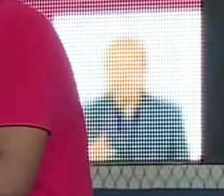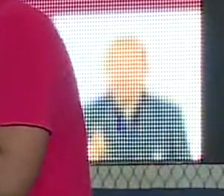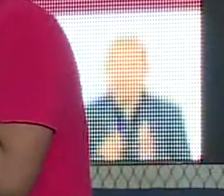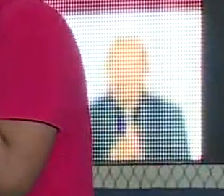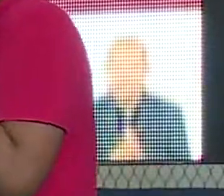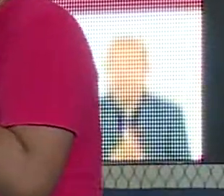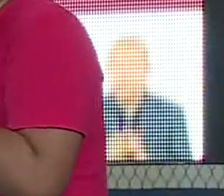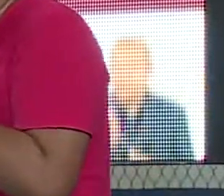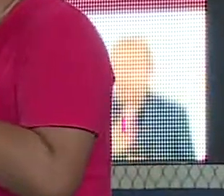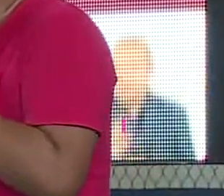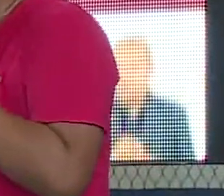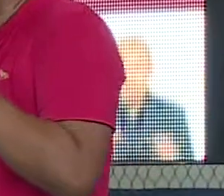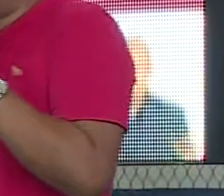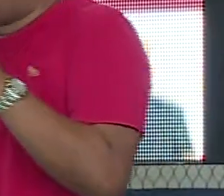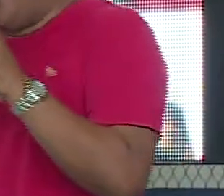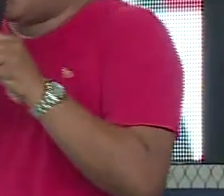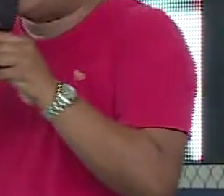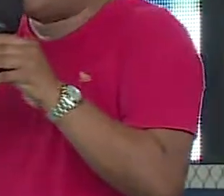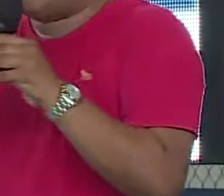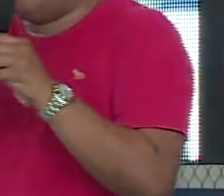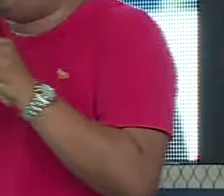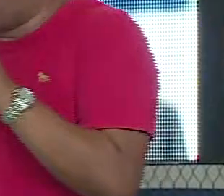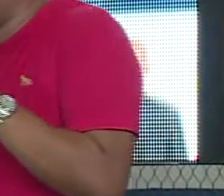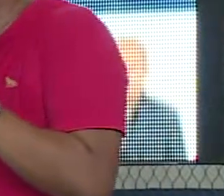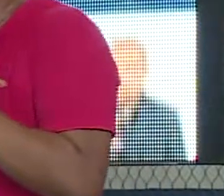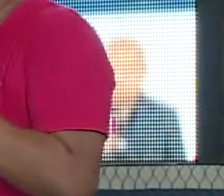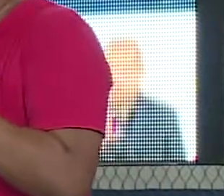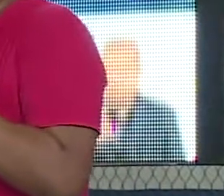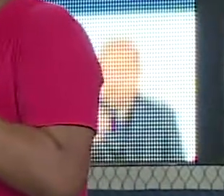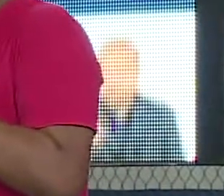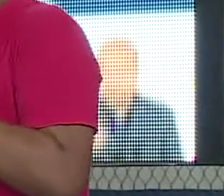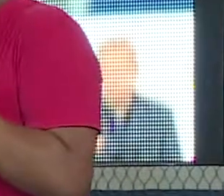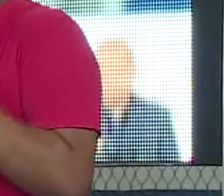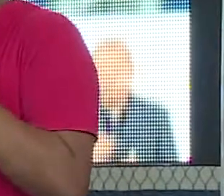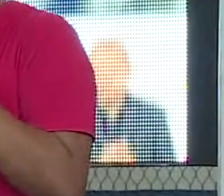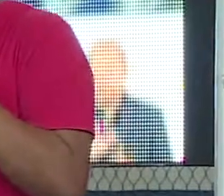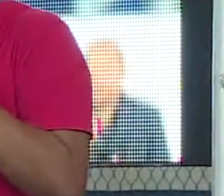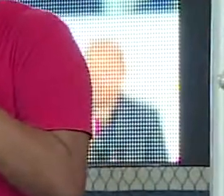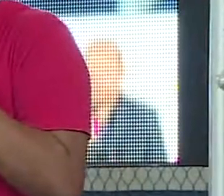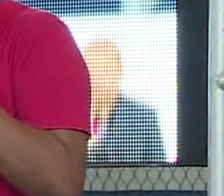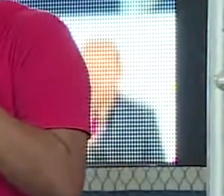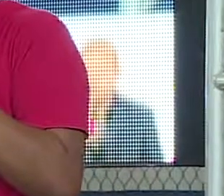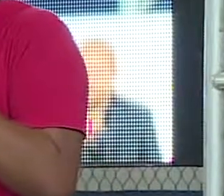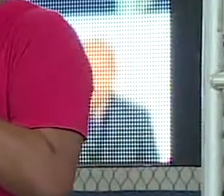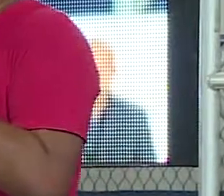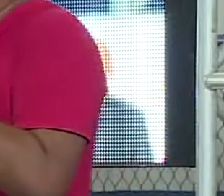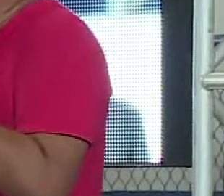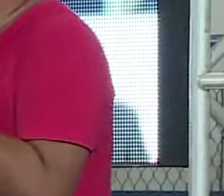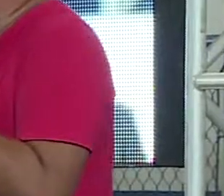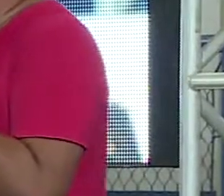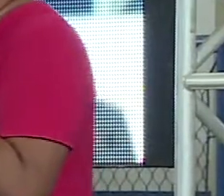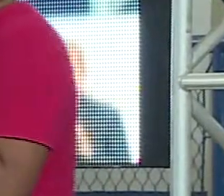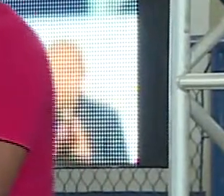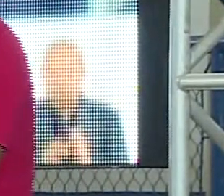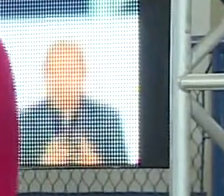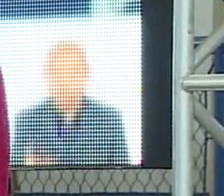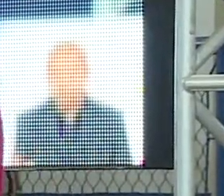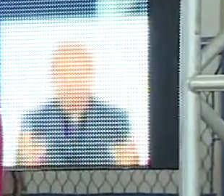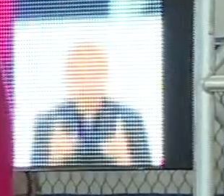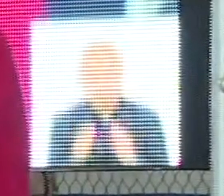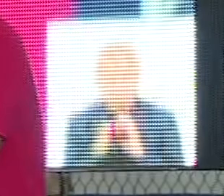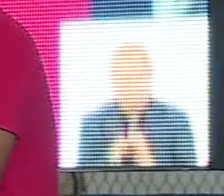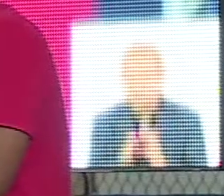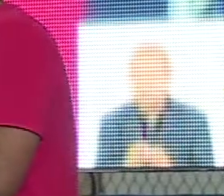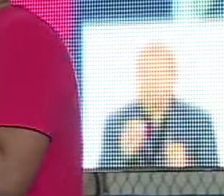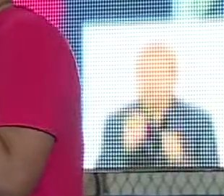a junção de núcleos. Fácil é falar, fazer é muito difícil. Porque a fusão nuclear,